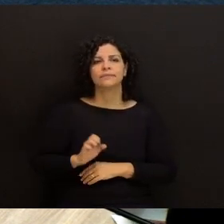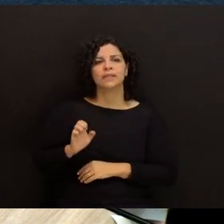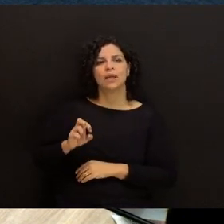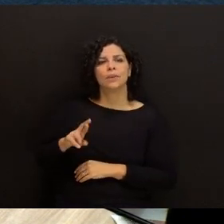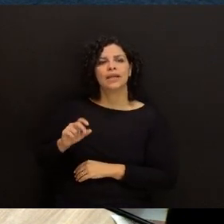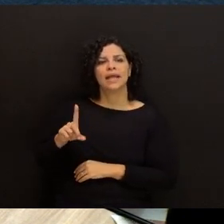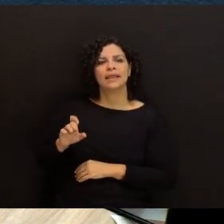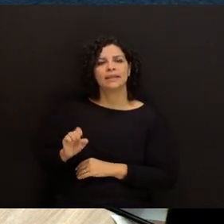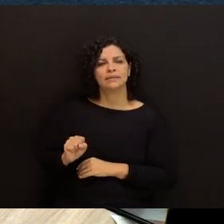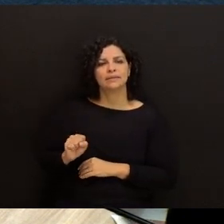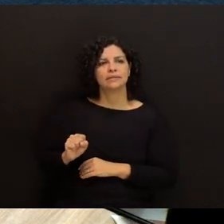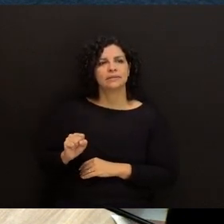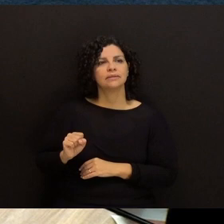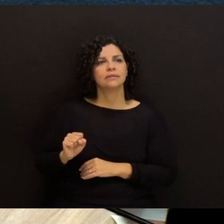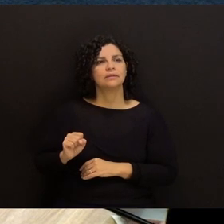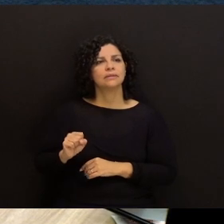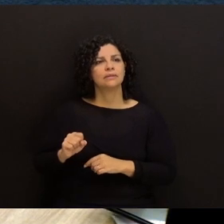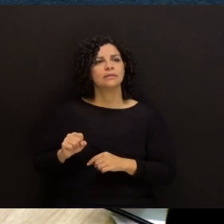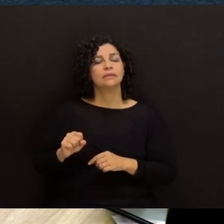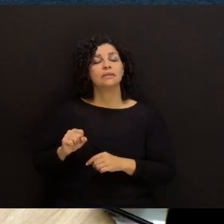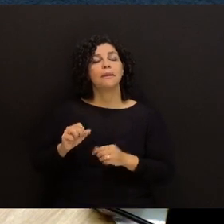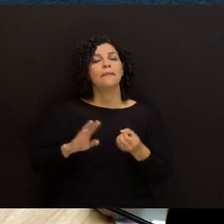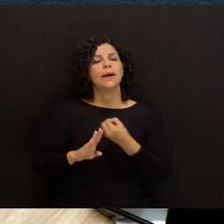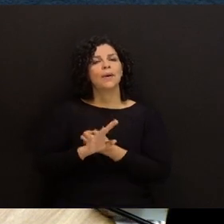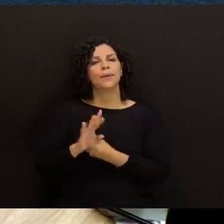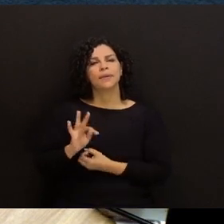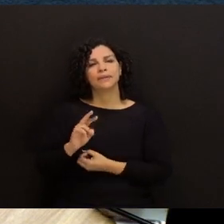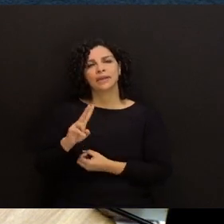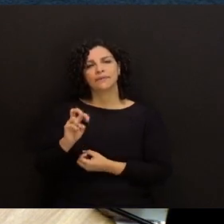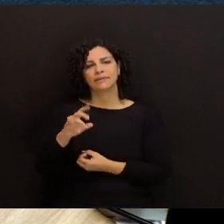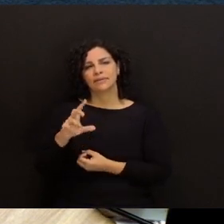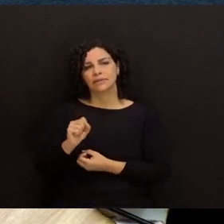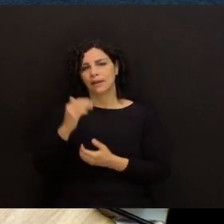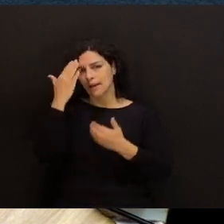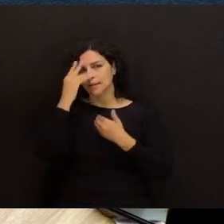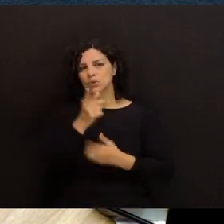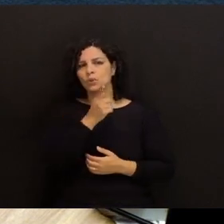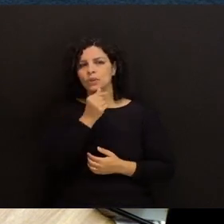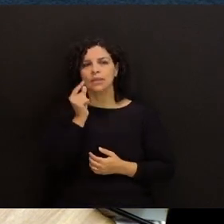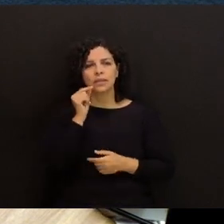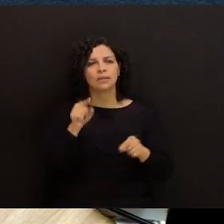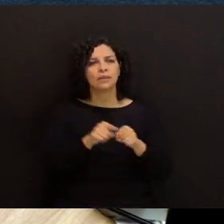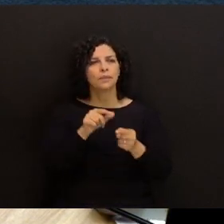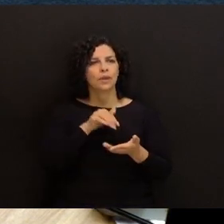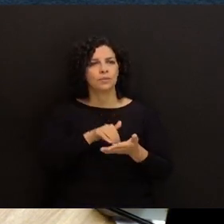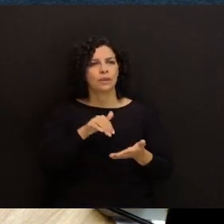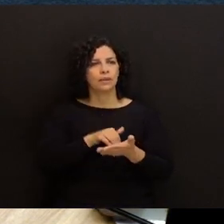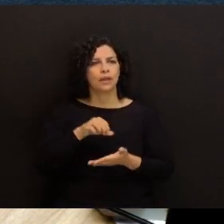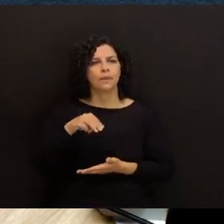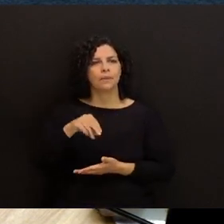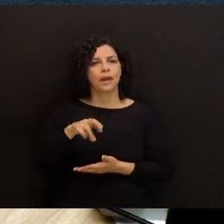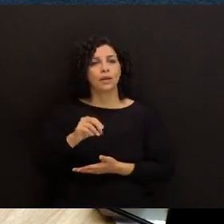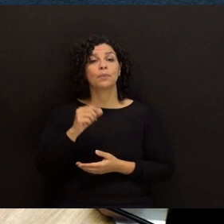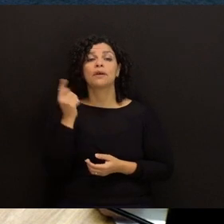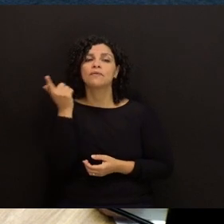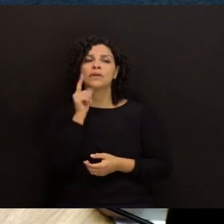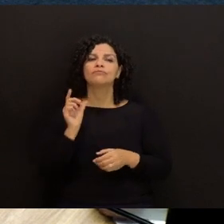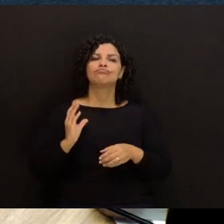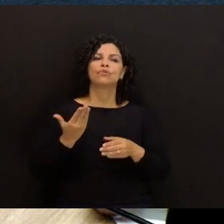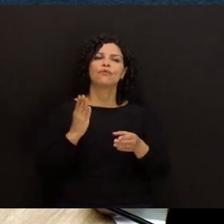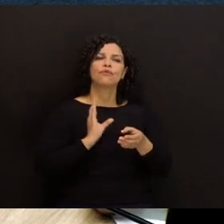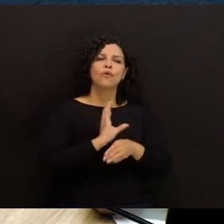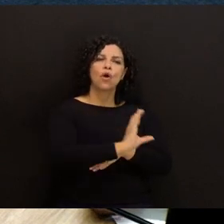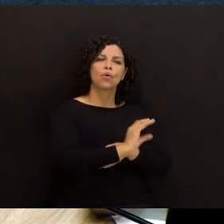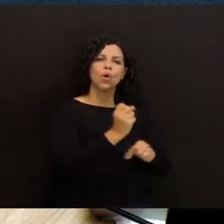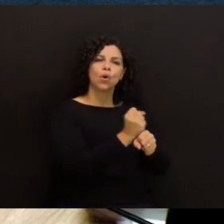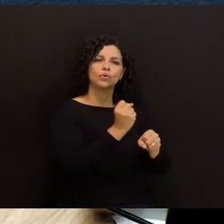Castro e Pedro Alves da Rocha ali na região do Trevisan então agradeço a nossa prefeita e o nosso secretário Marco cetim que tá iniciando todas